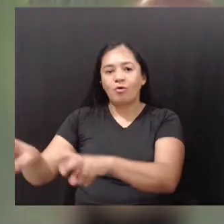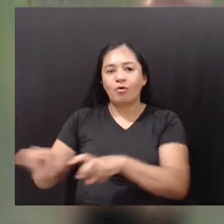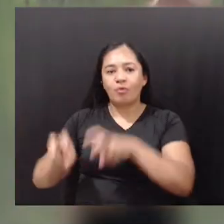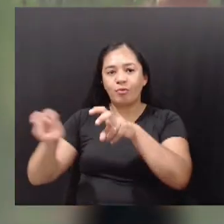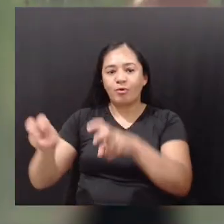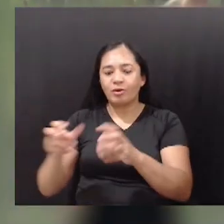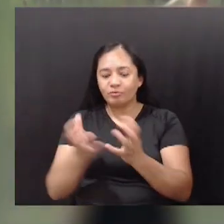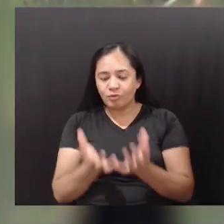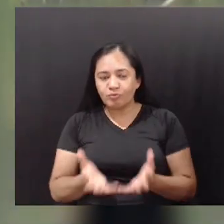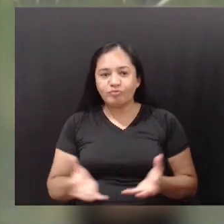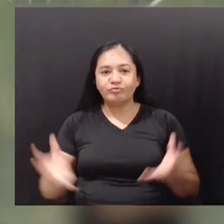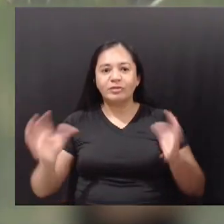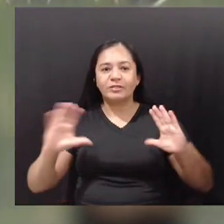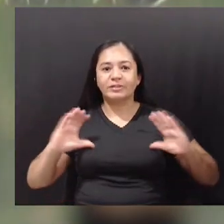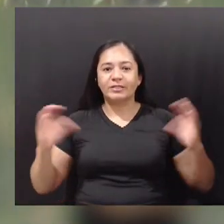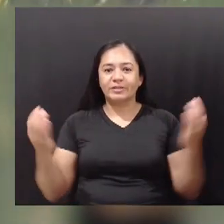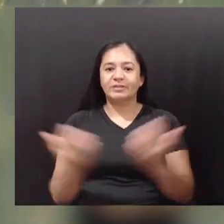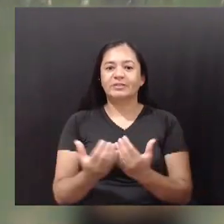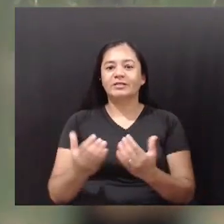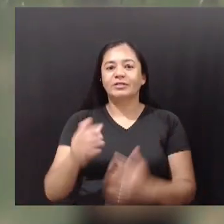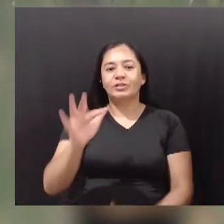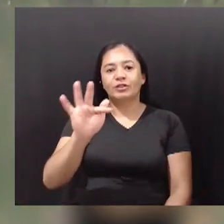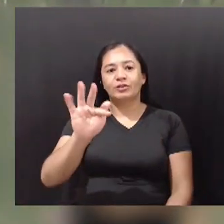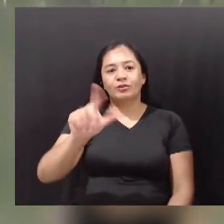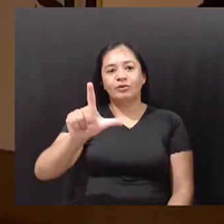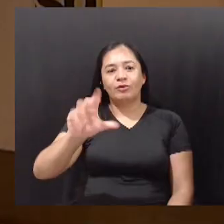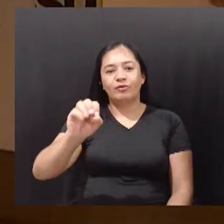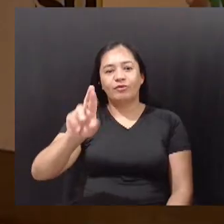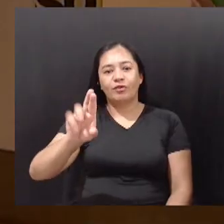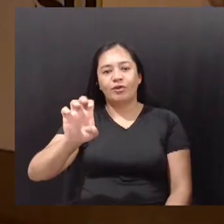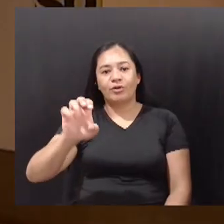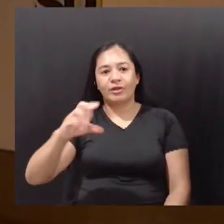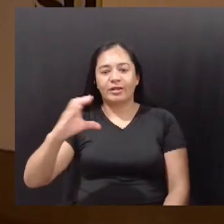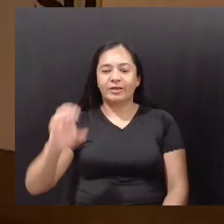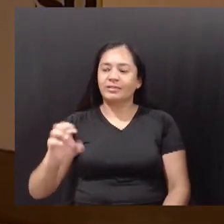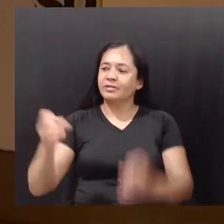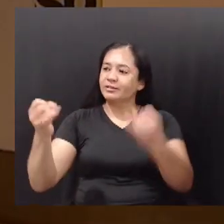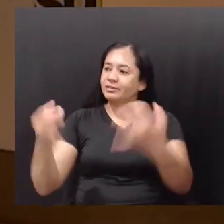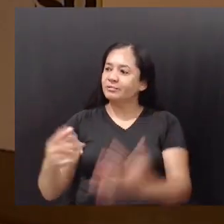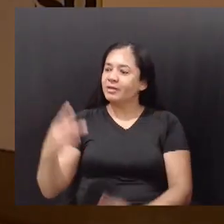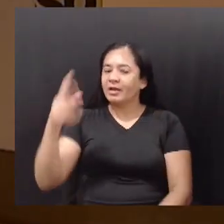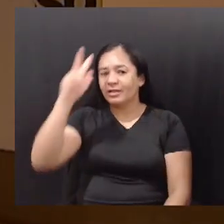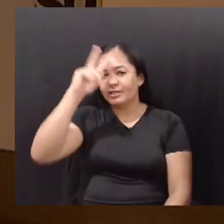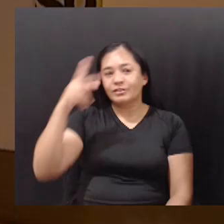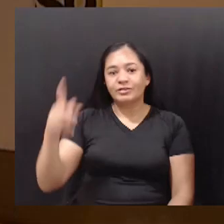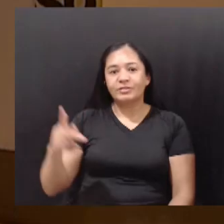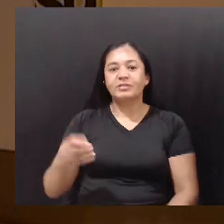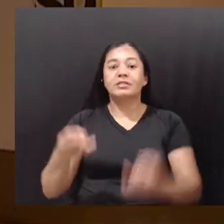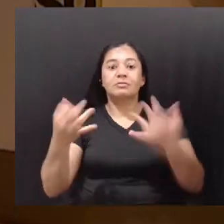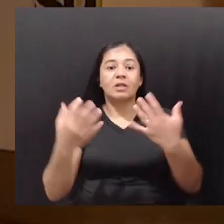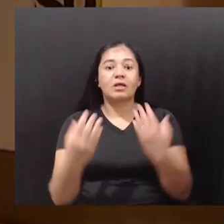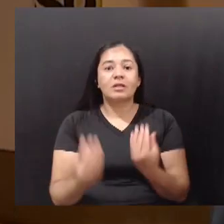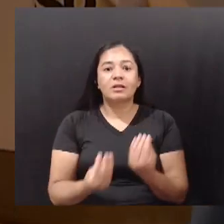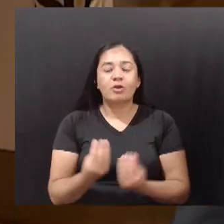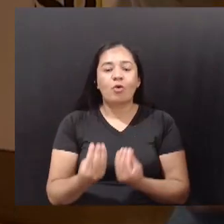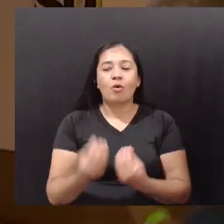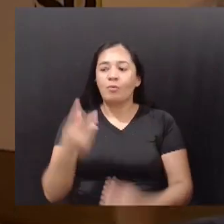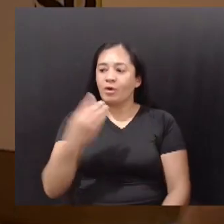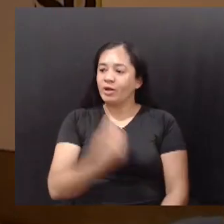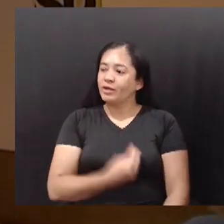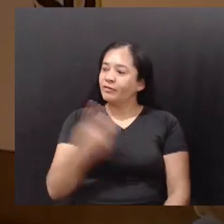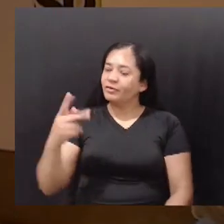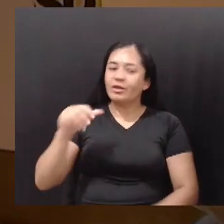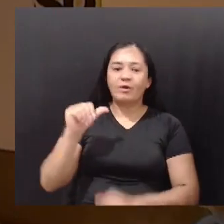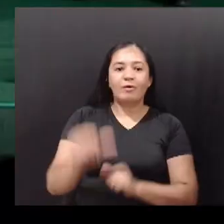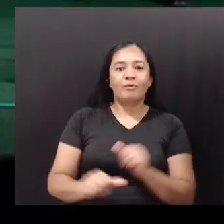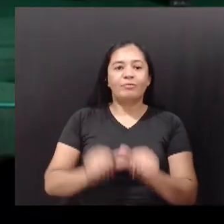Comunitária do Jardim Florense, que gentilmente contaram suas histórias e contaram também como suas vidas foram transformadas por